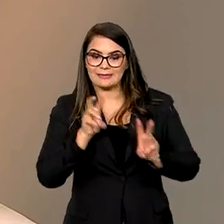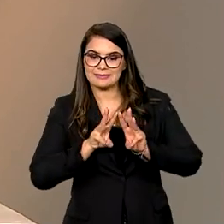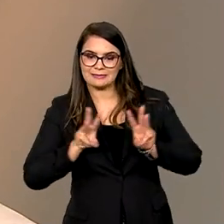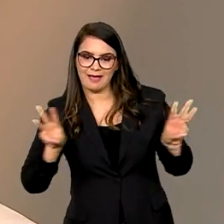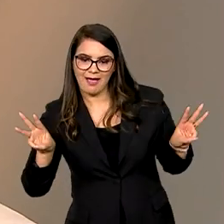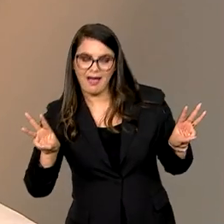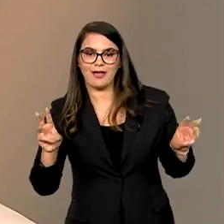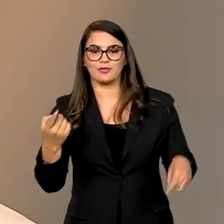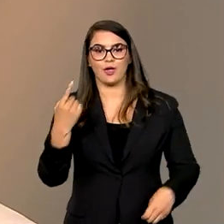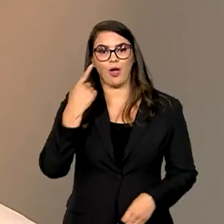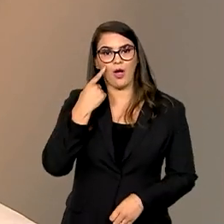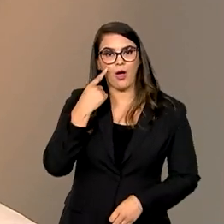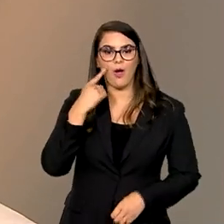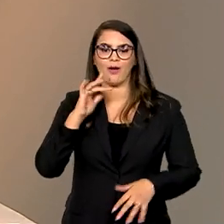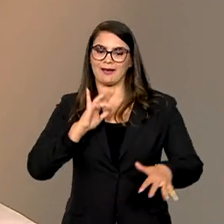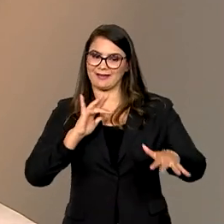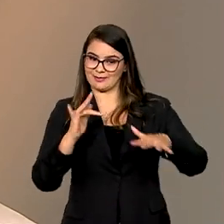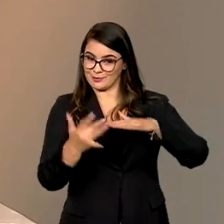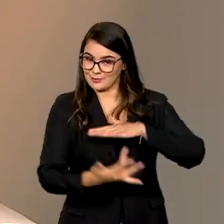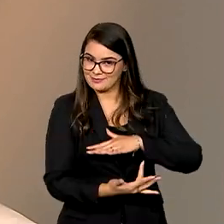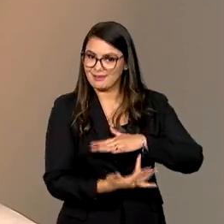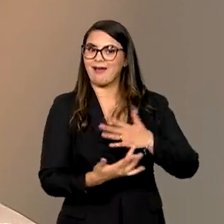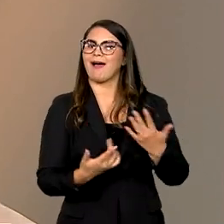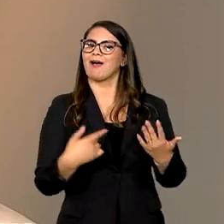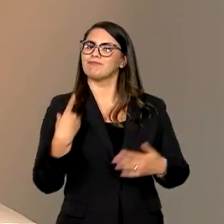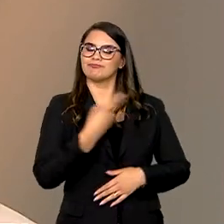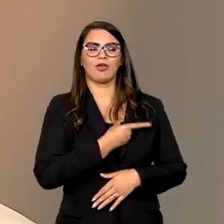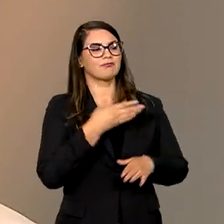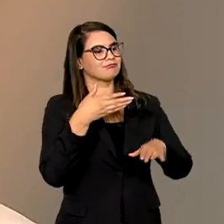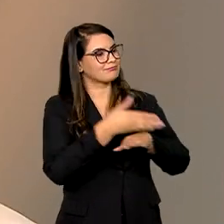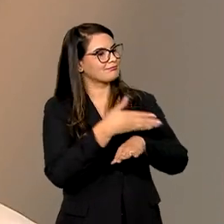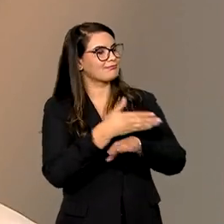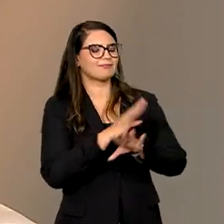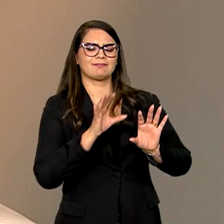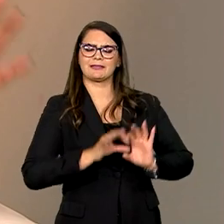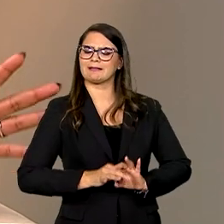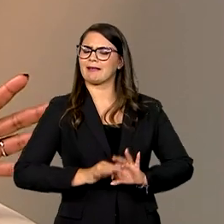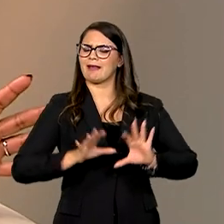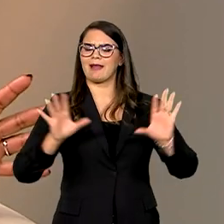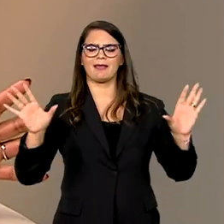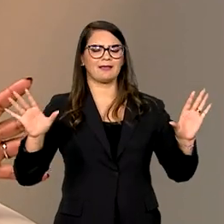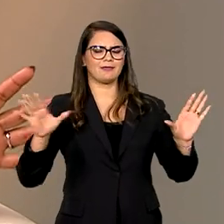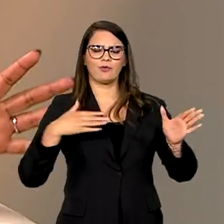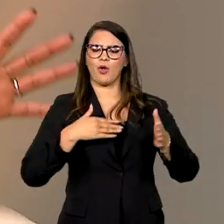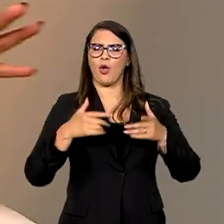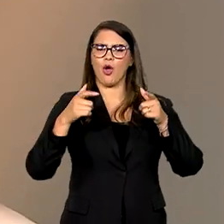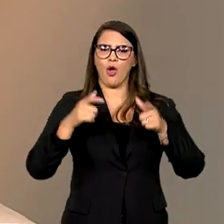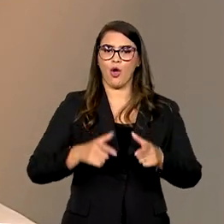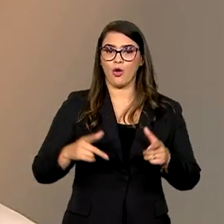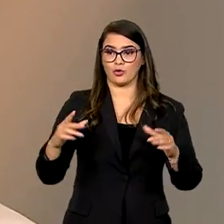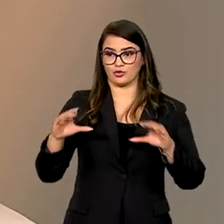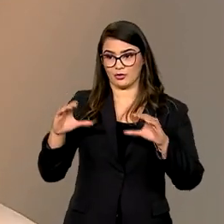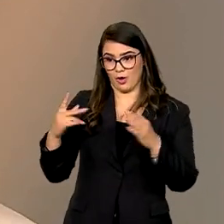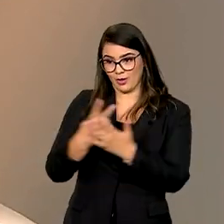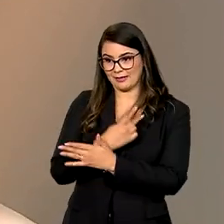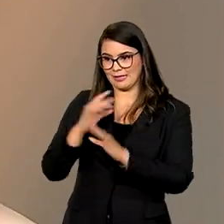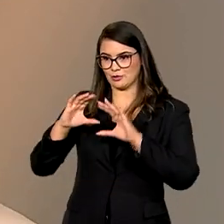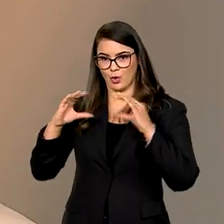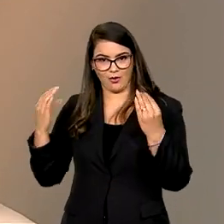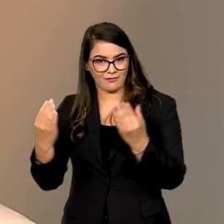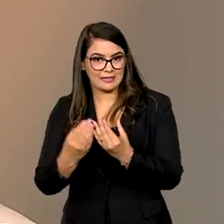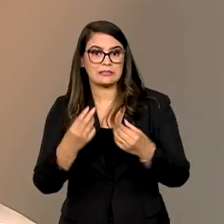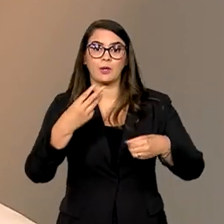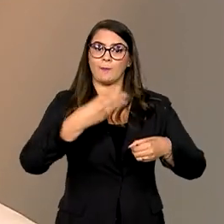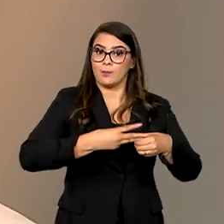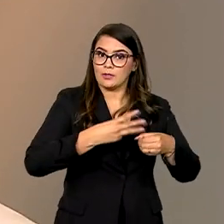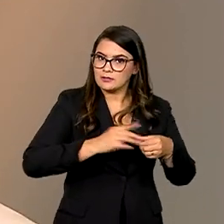site, olhe as nossas redes sociais. A gente está lá disponibilizando as informações de onde estão ocorrendo conferências nos municípios e